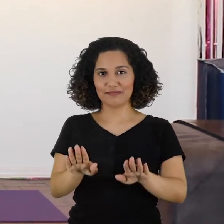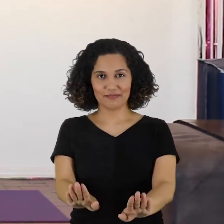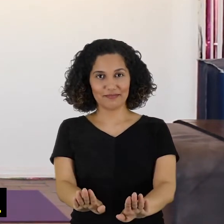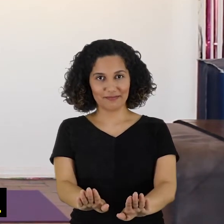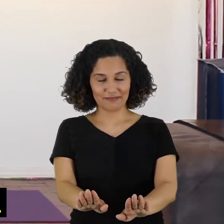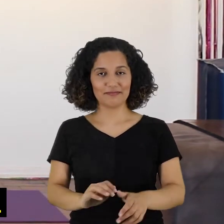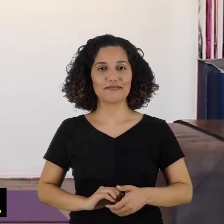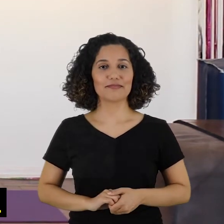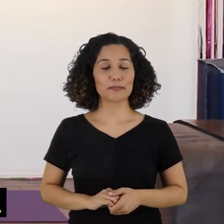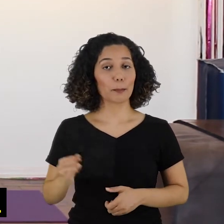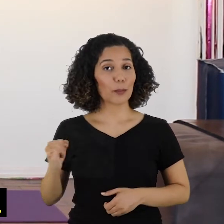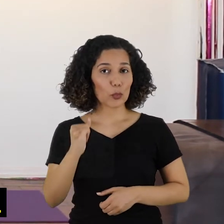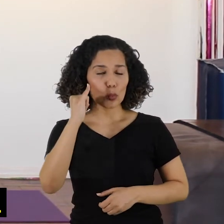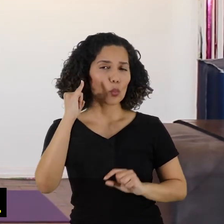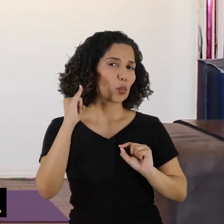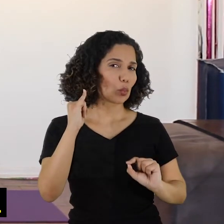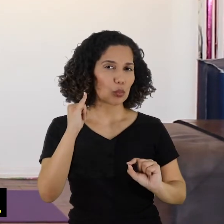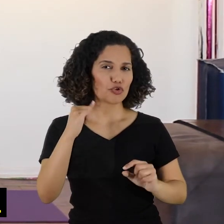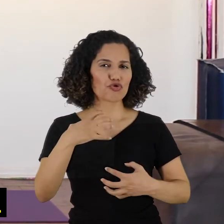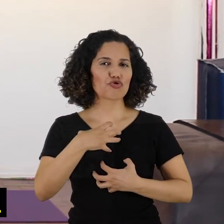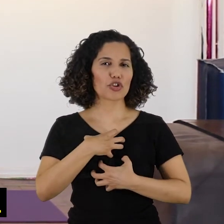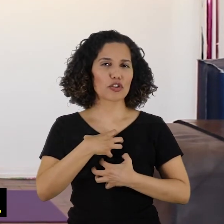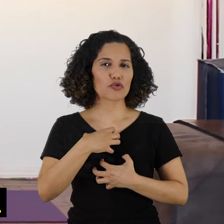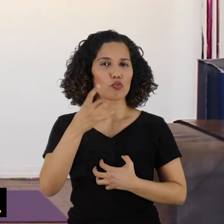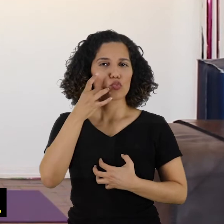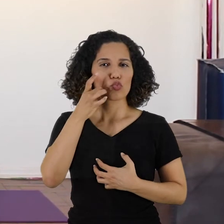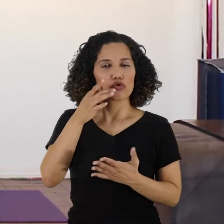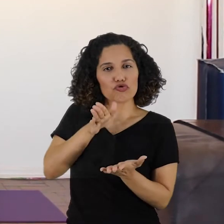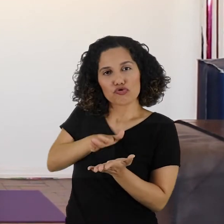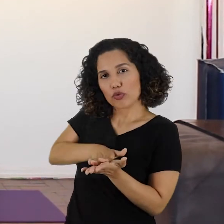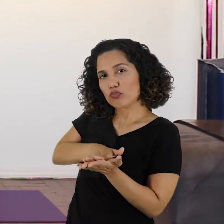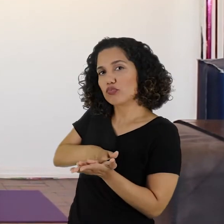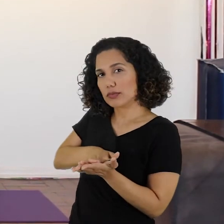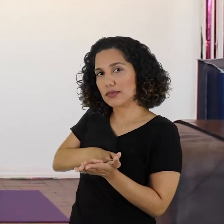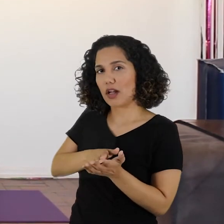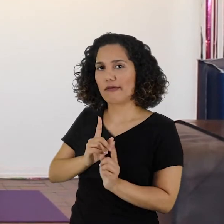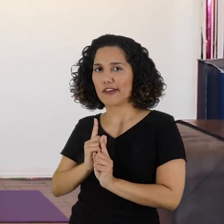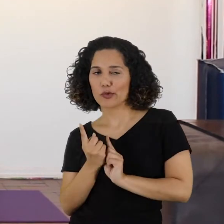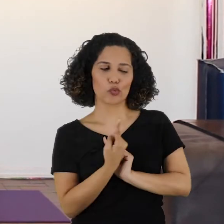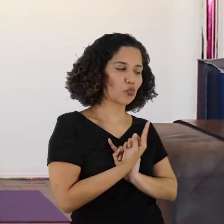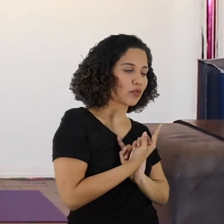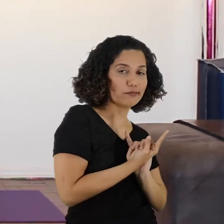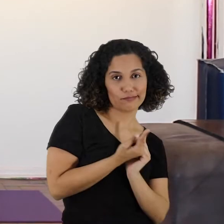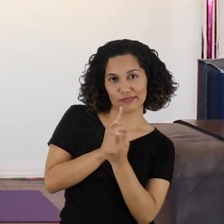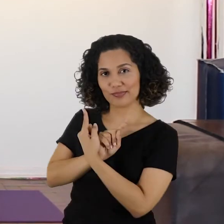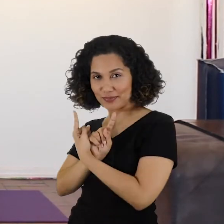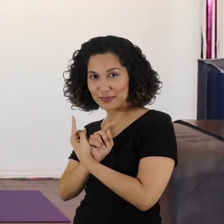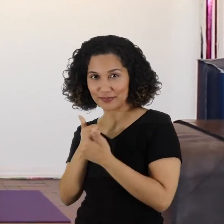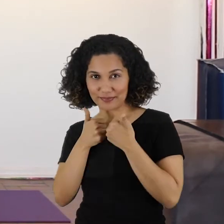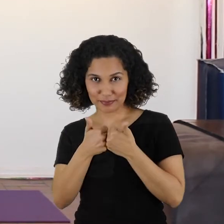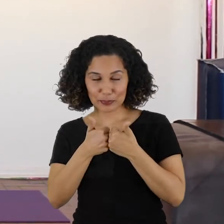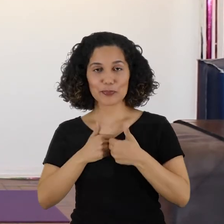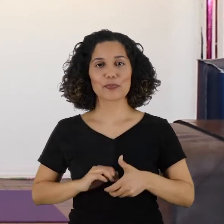pernas. E aqui é importante a gente sentir os isquios no chão. A gente vai fazer uma torção, tá? E aí a